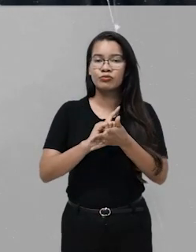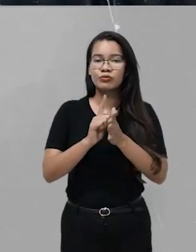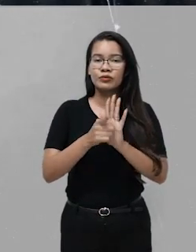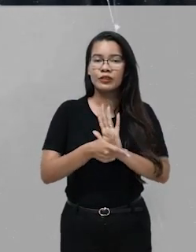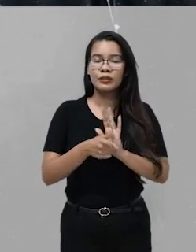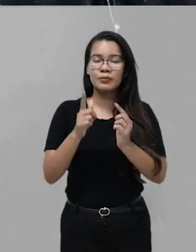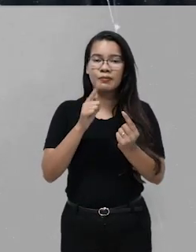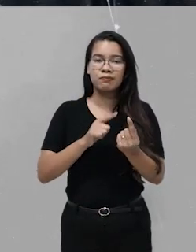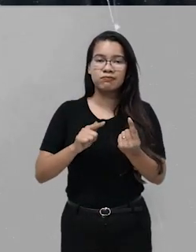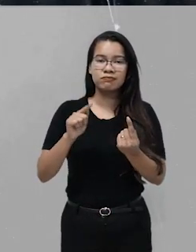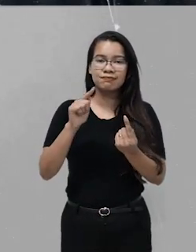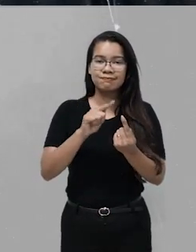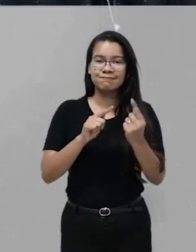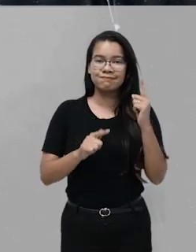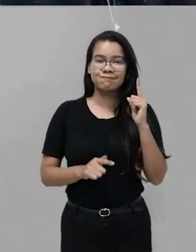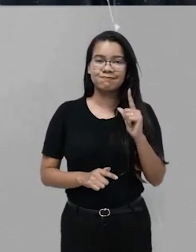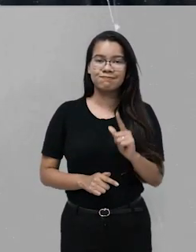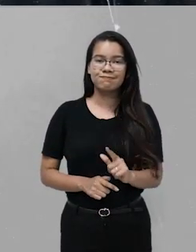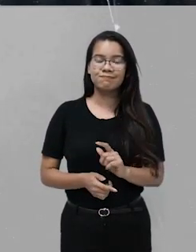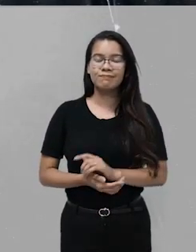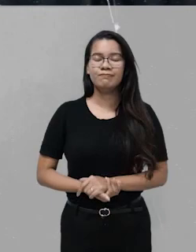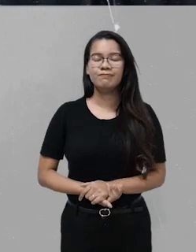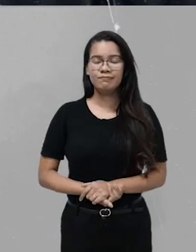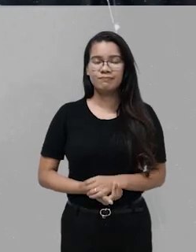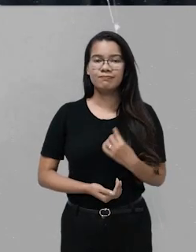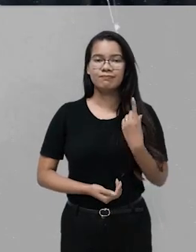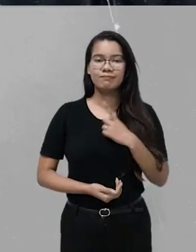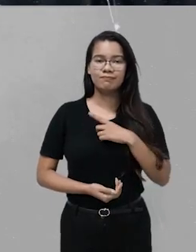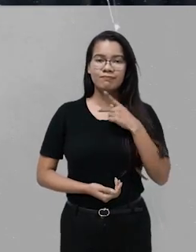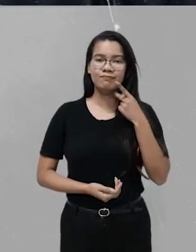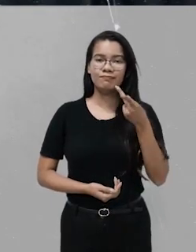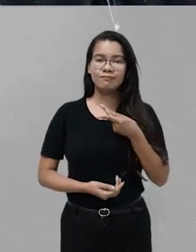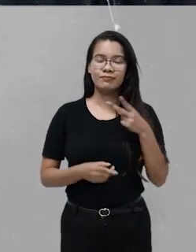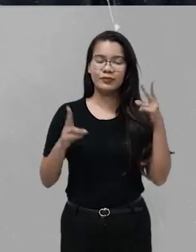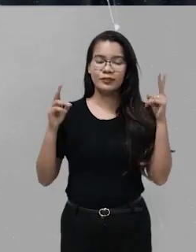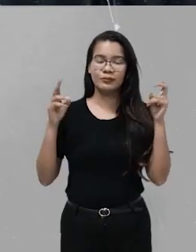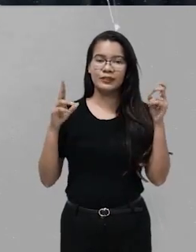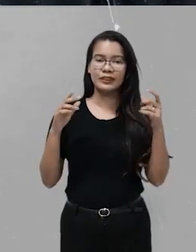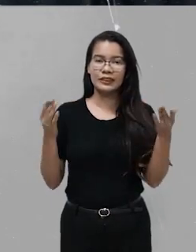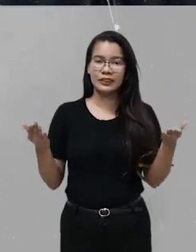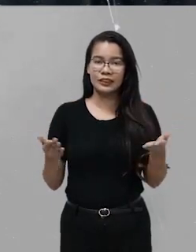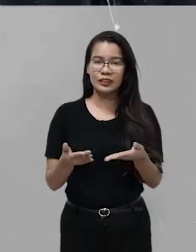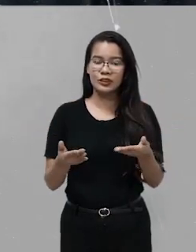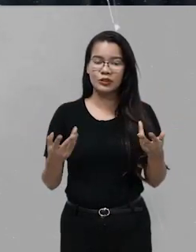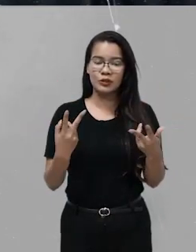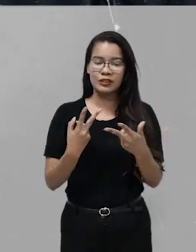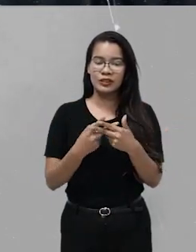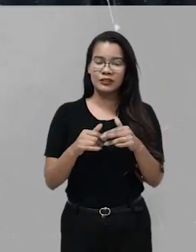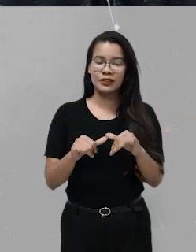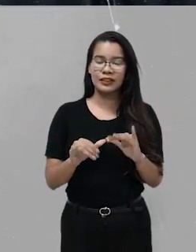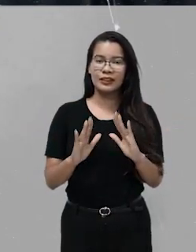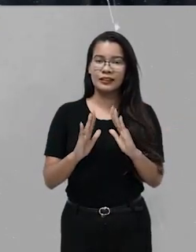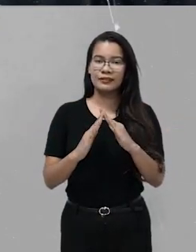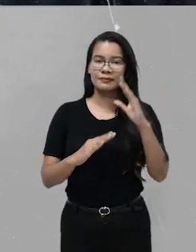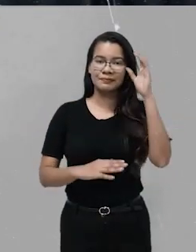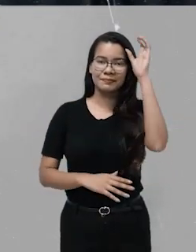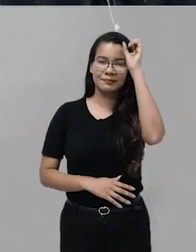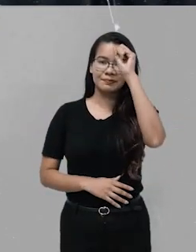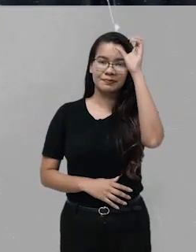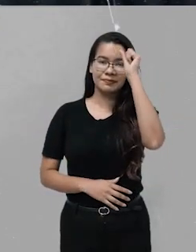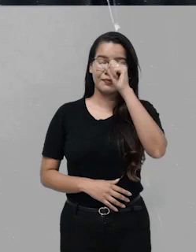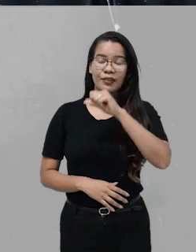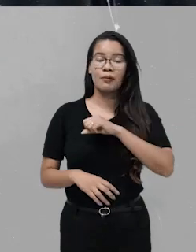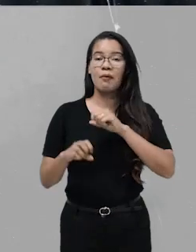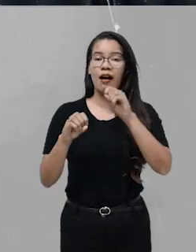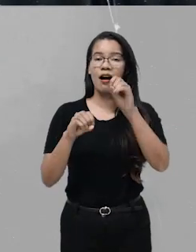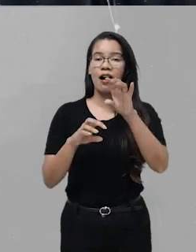objetivo. É disso que nós vamos falar hoje, tá? Vamos falar hoje no programa Fica em Casa Aprendendo, numa aula de língua